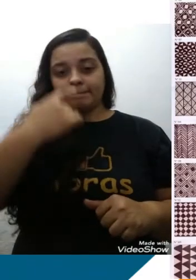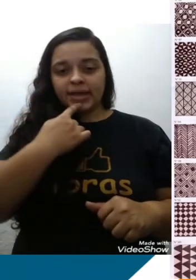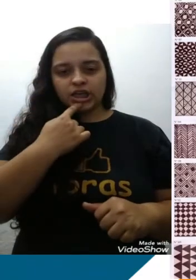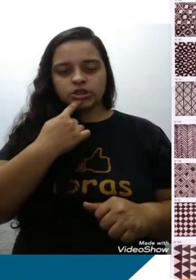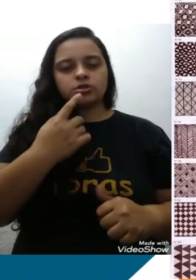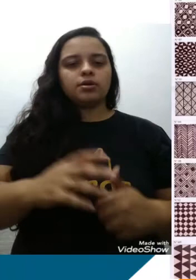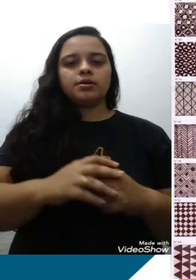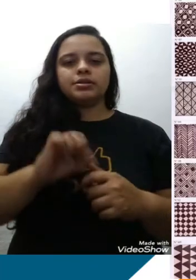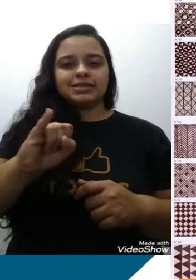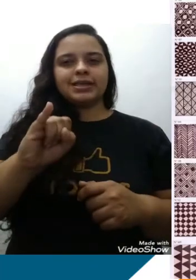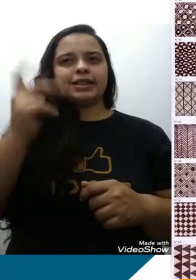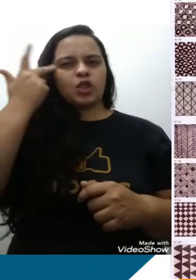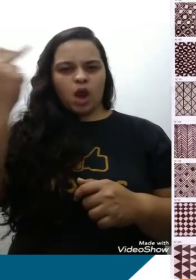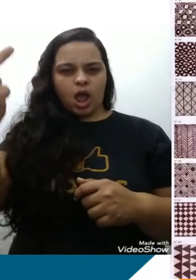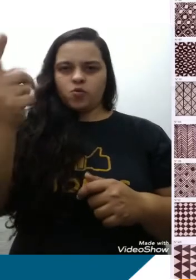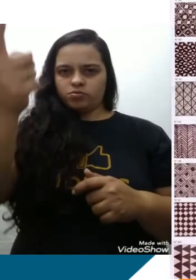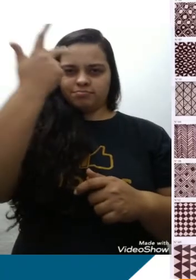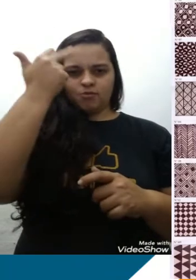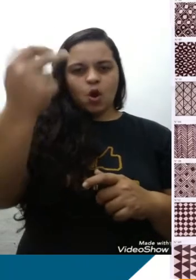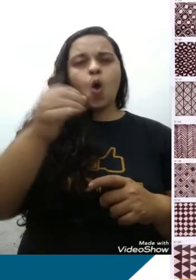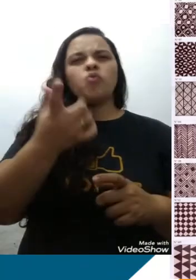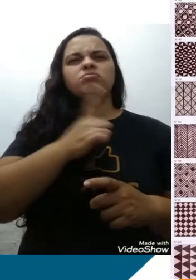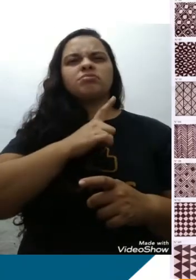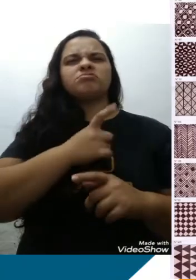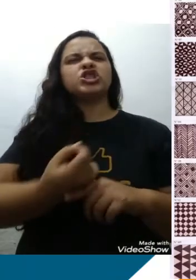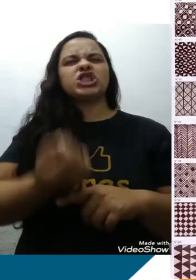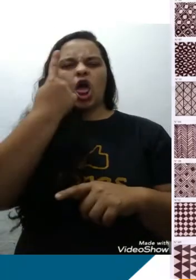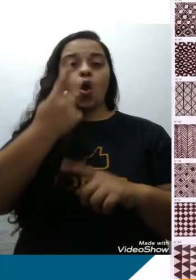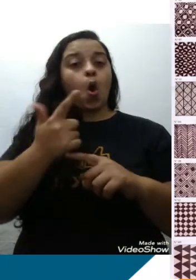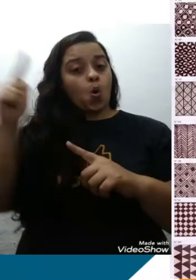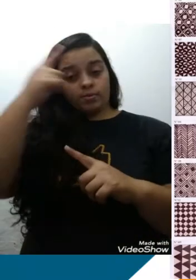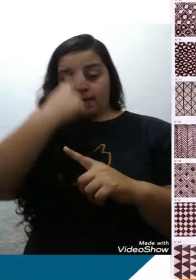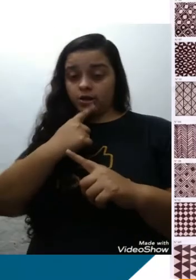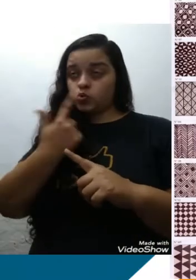ao ver essas imagens. Se é absolutamente natural para vocês ou se tem algum